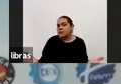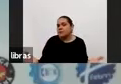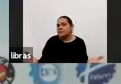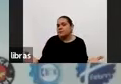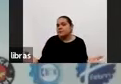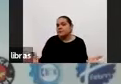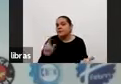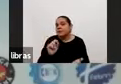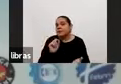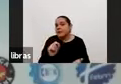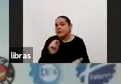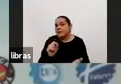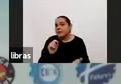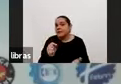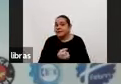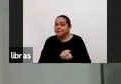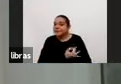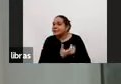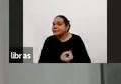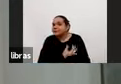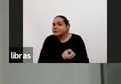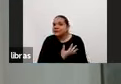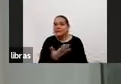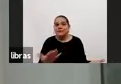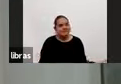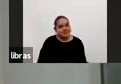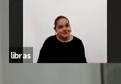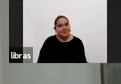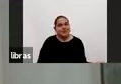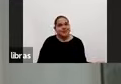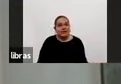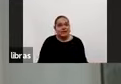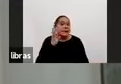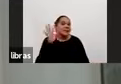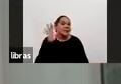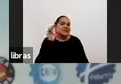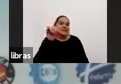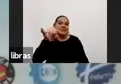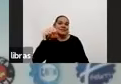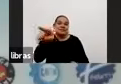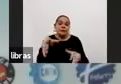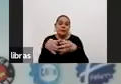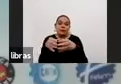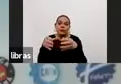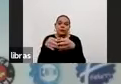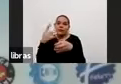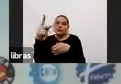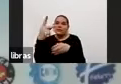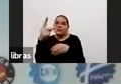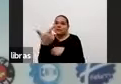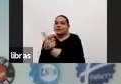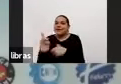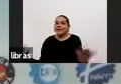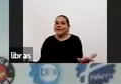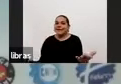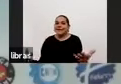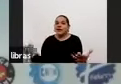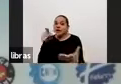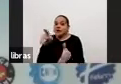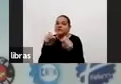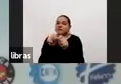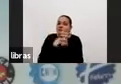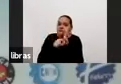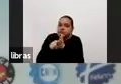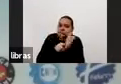a pauta principal são os índices. Imagine se o sindical não tivesse uma instituição como essa para fazer essas análises